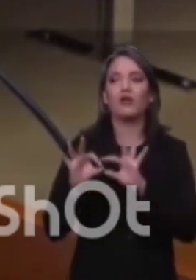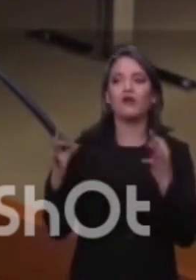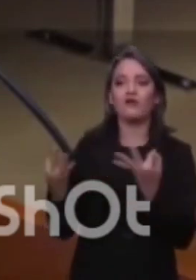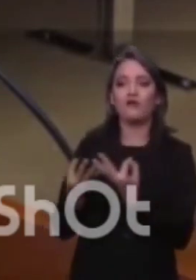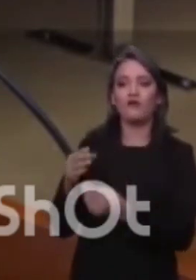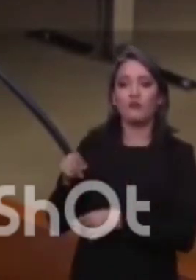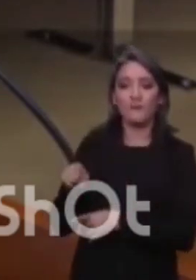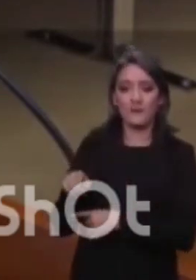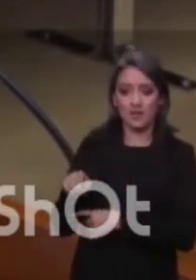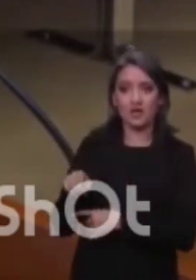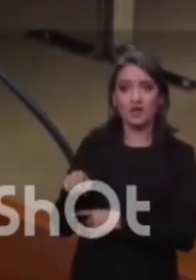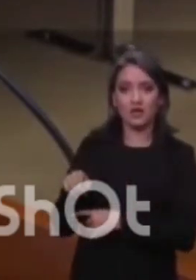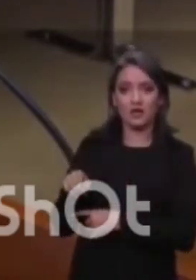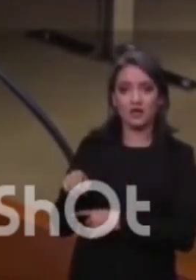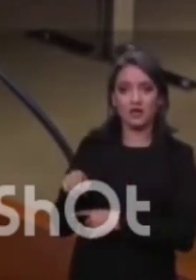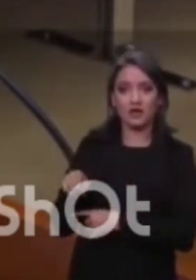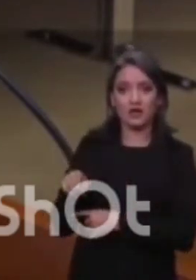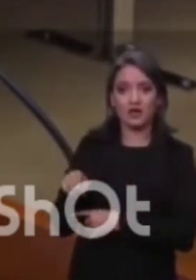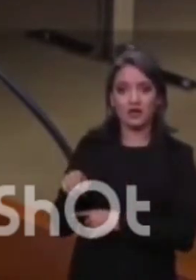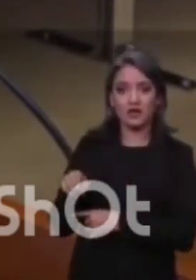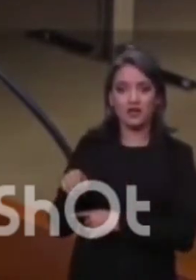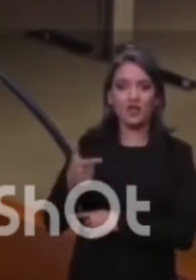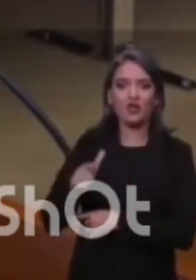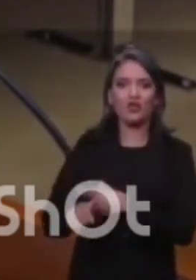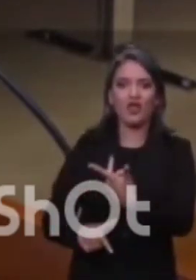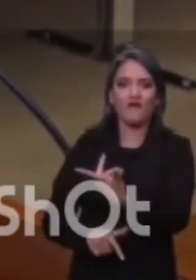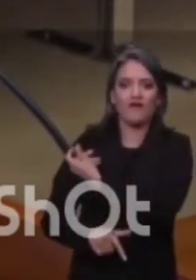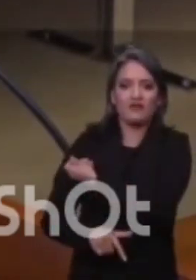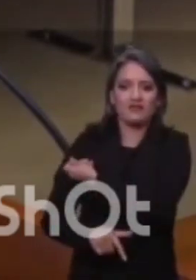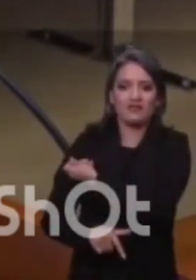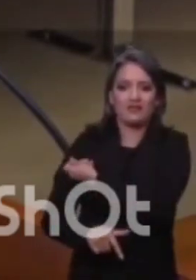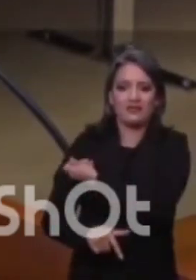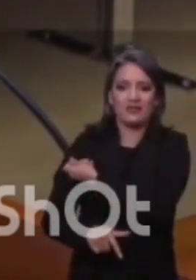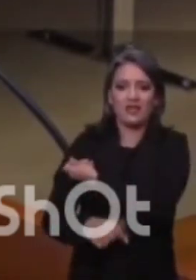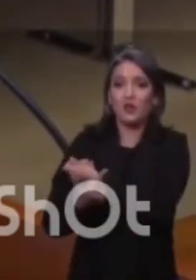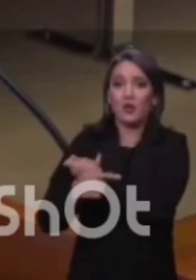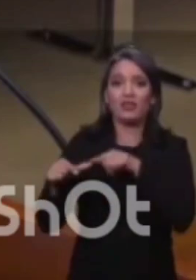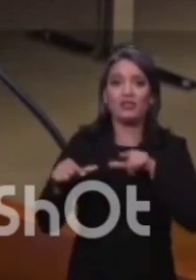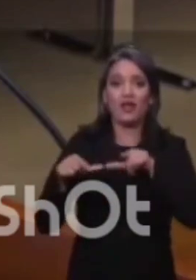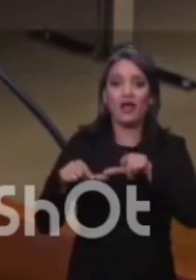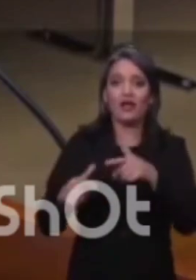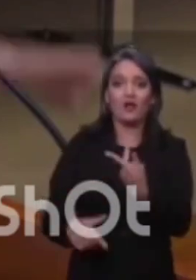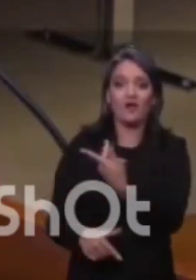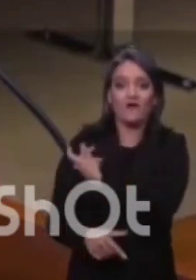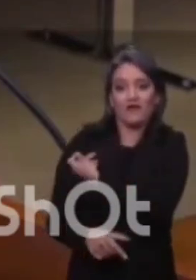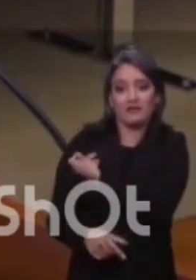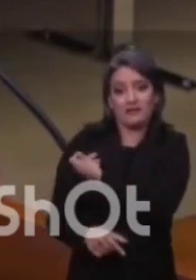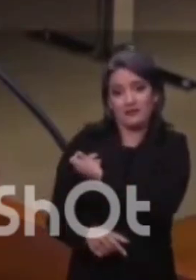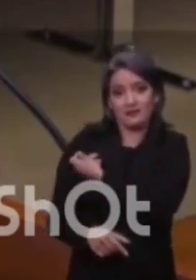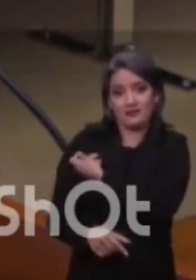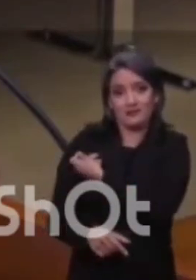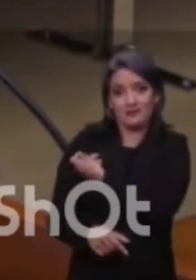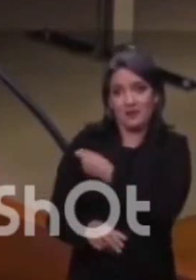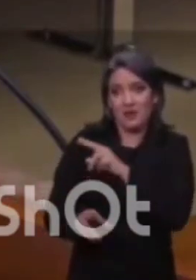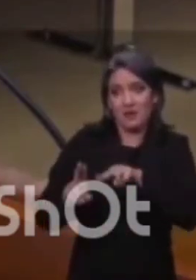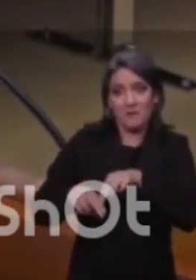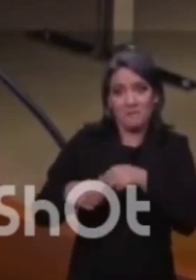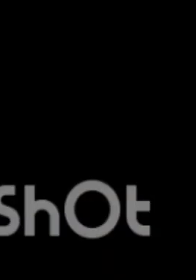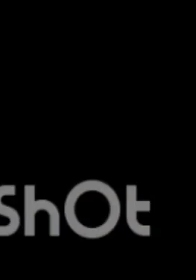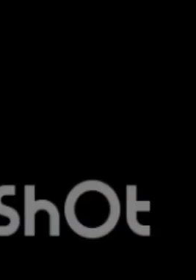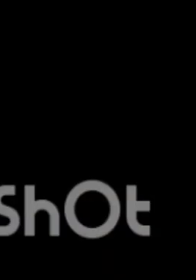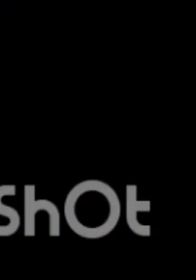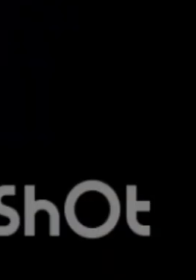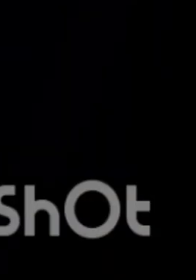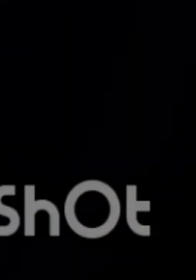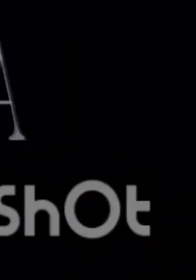senhores nos assiste não foi vacinada não tem cartão de vacina tão famoso cartão de vacina em modo aqui nesse